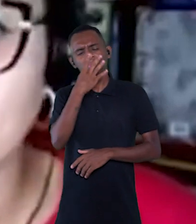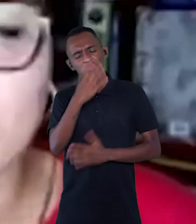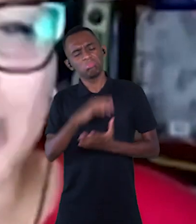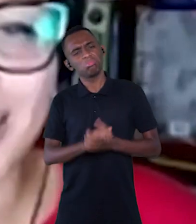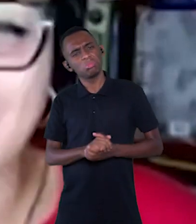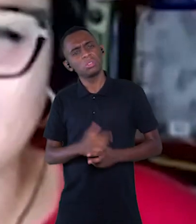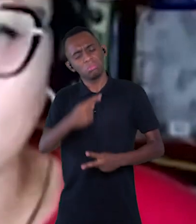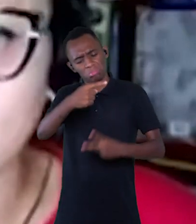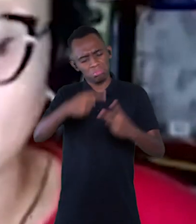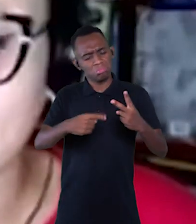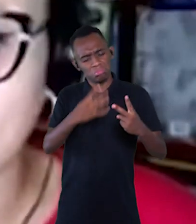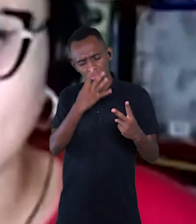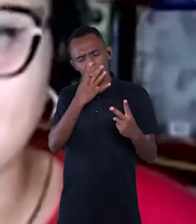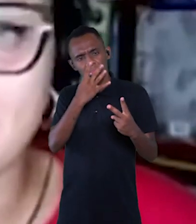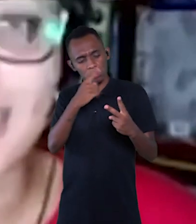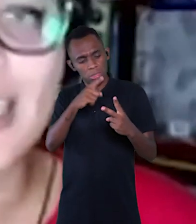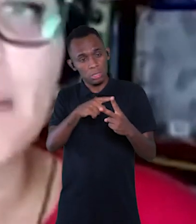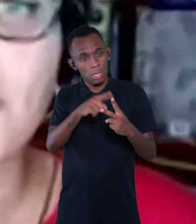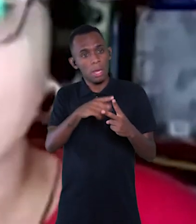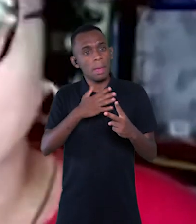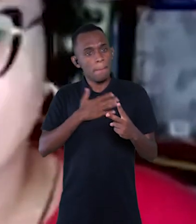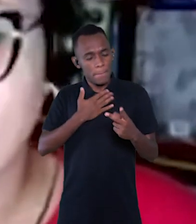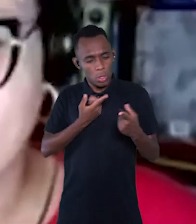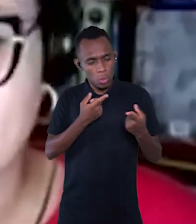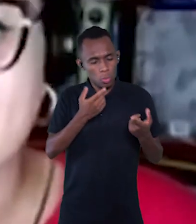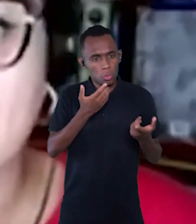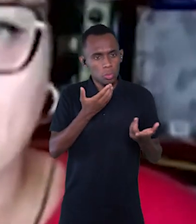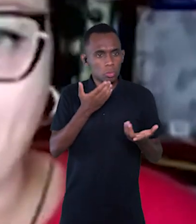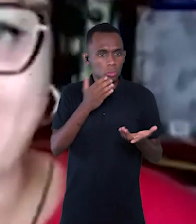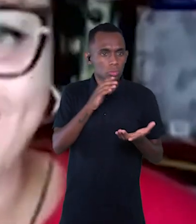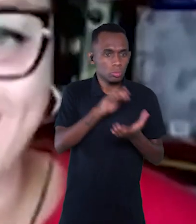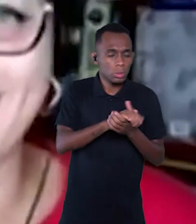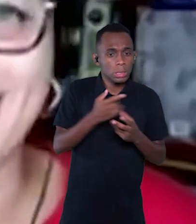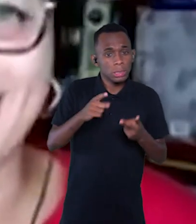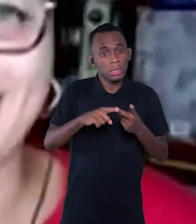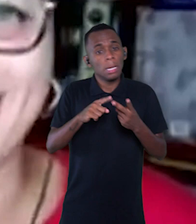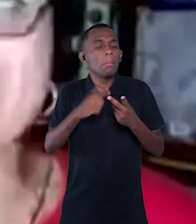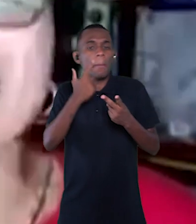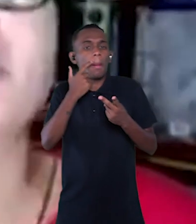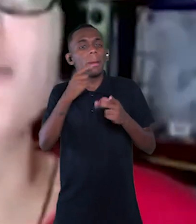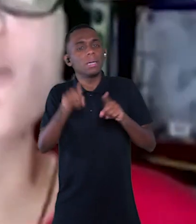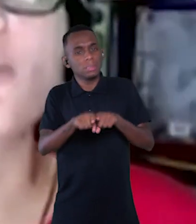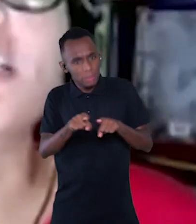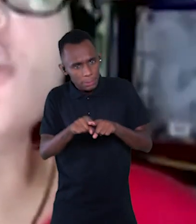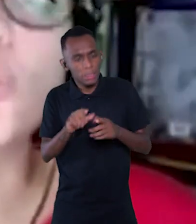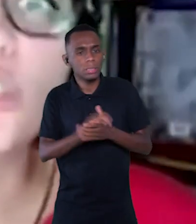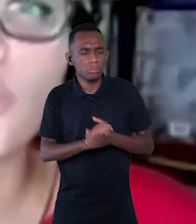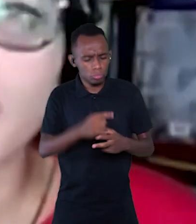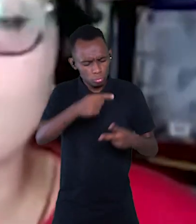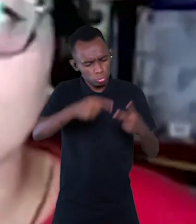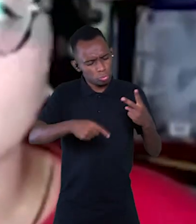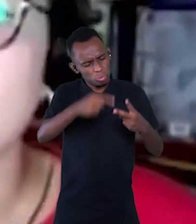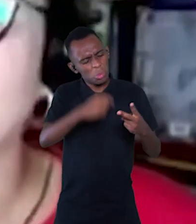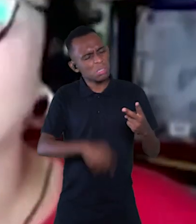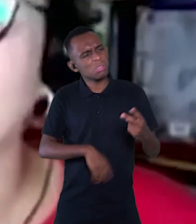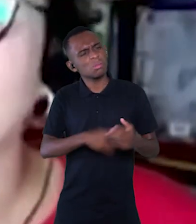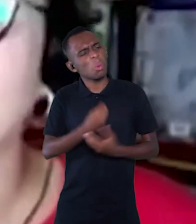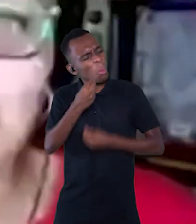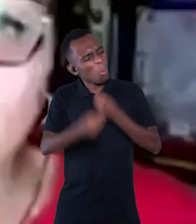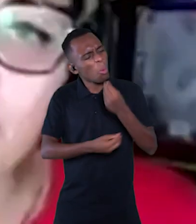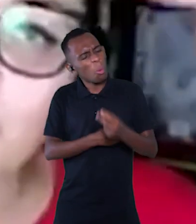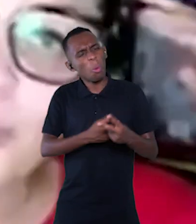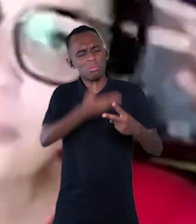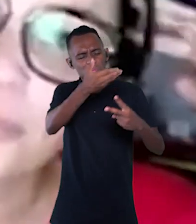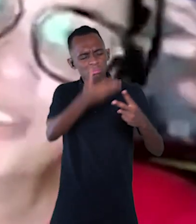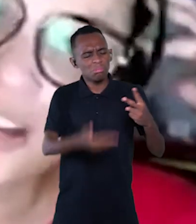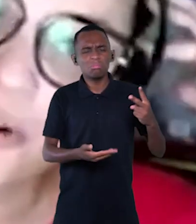falo, meu Deus, queria ter 10% dessa disciplina. Meu companheiro e meu pai. Dessas pessoas que estudam todos os dias, eu falo, meu